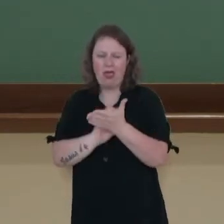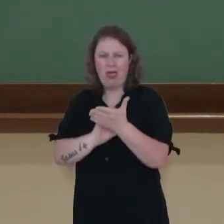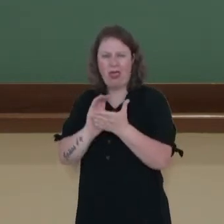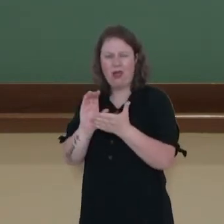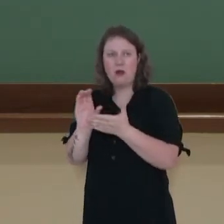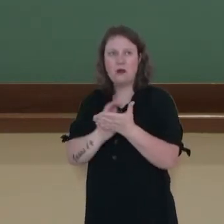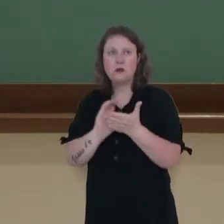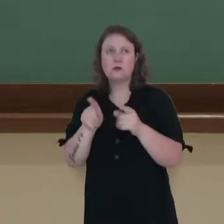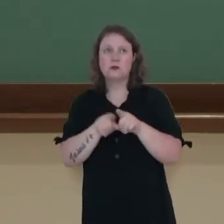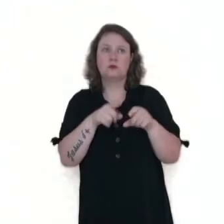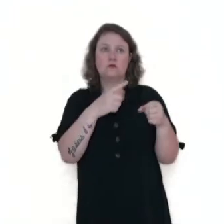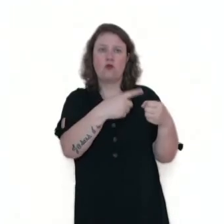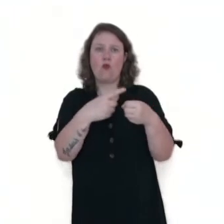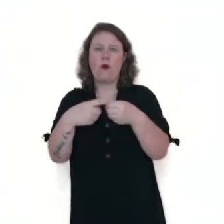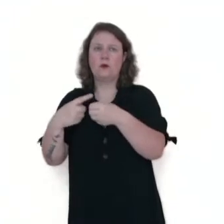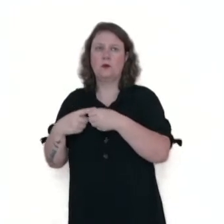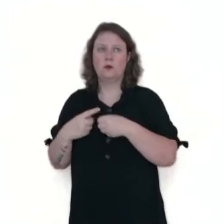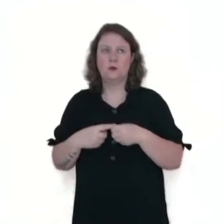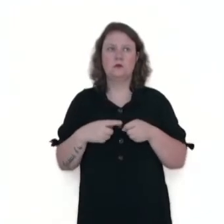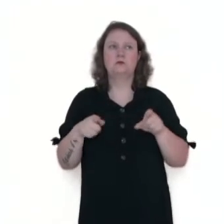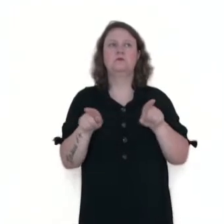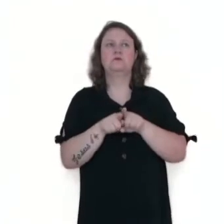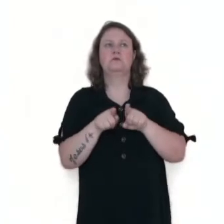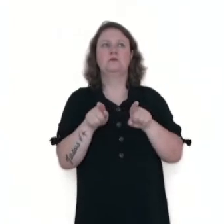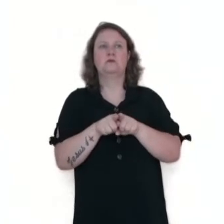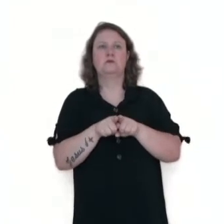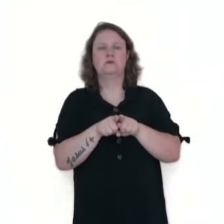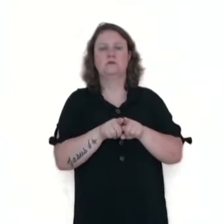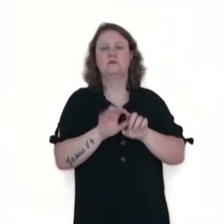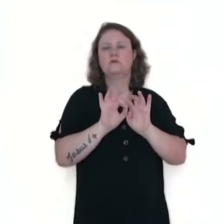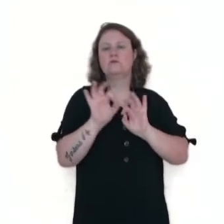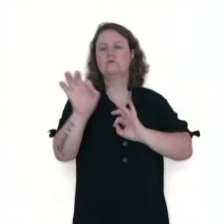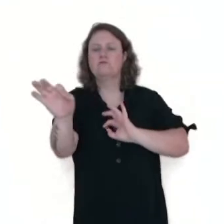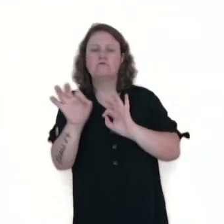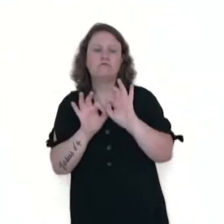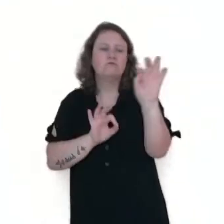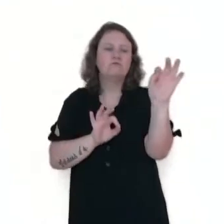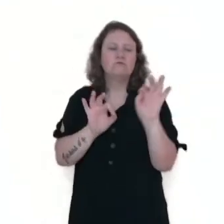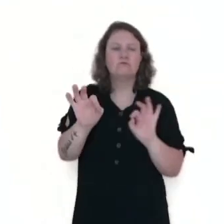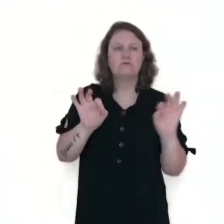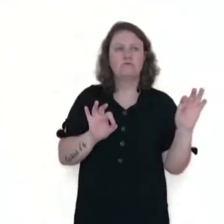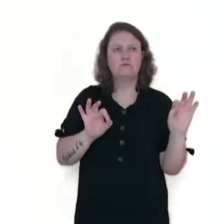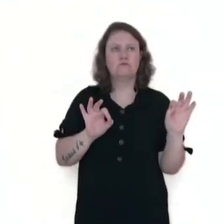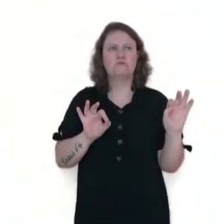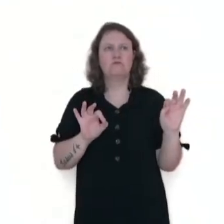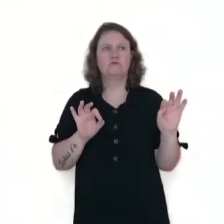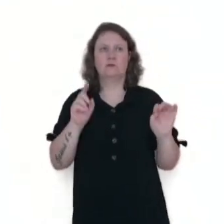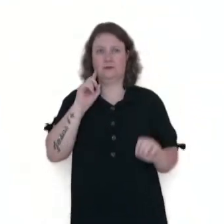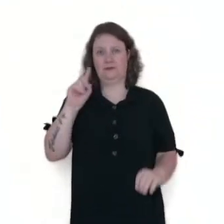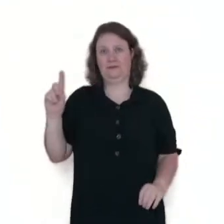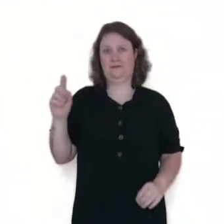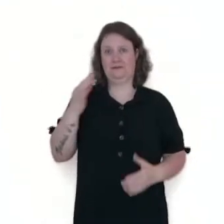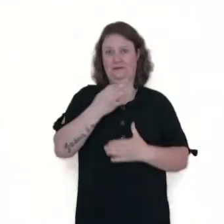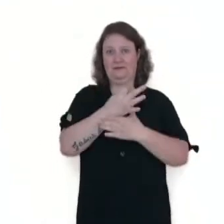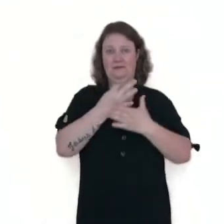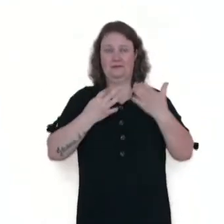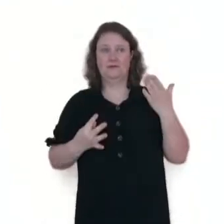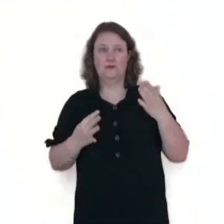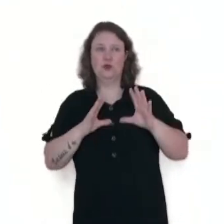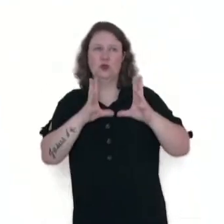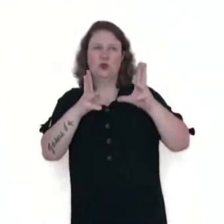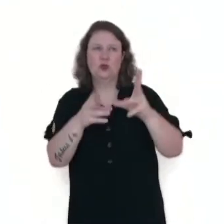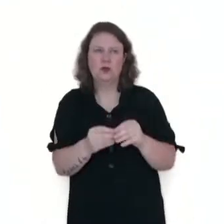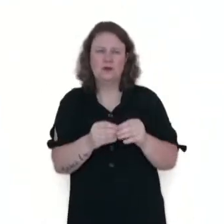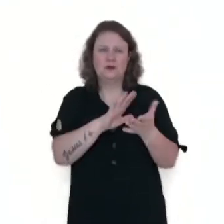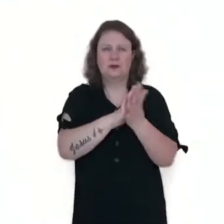das províncias, constituindo-as satélites do grande astro da corte centro, que tudo